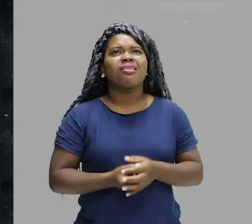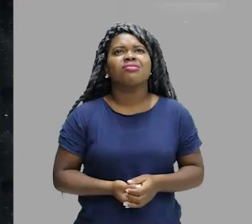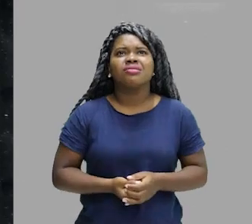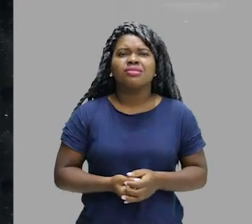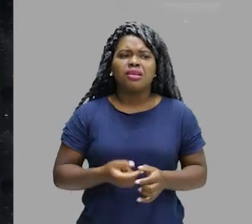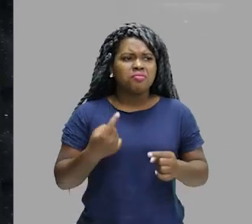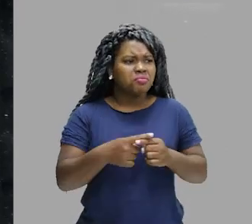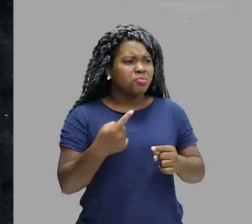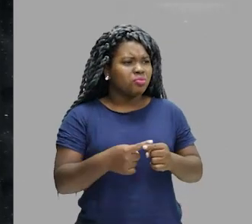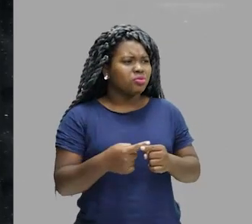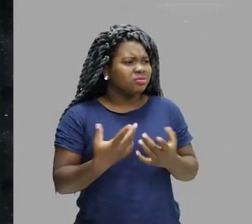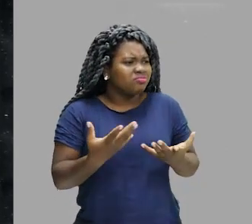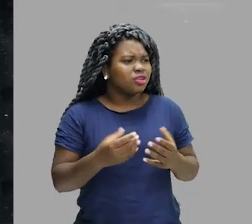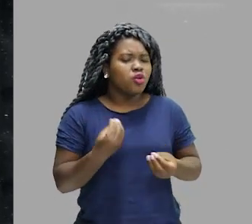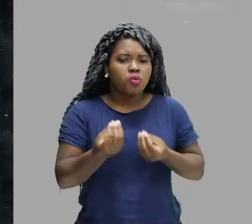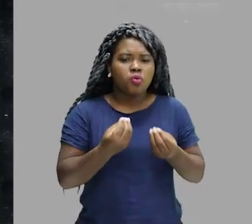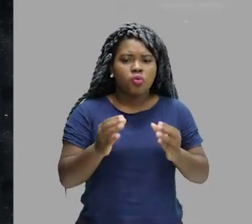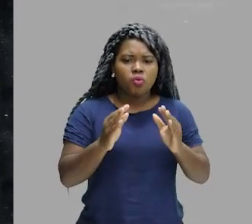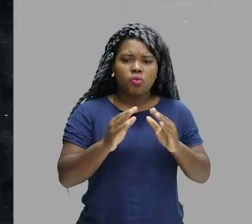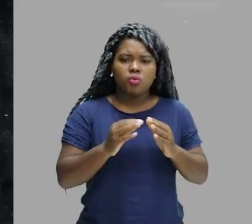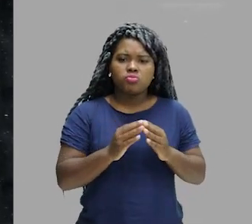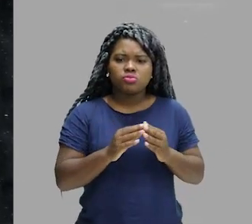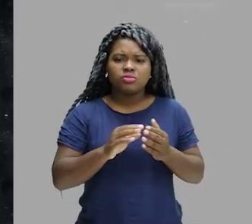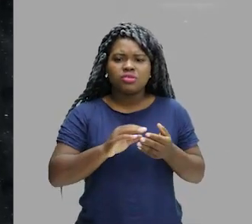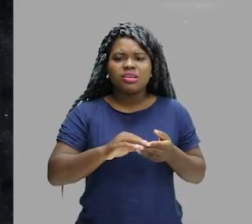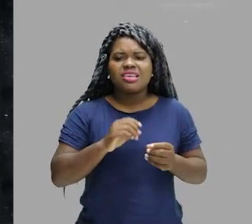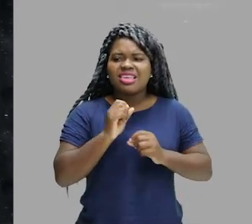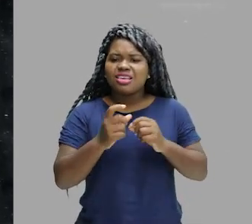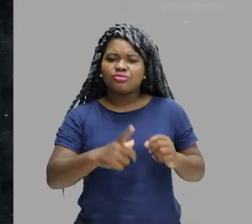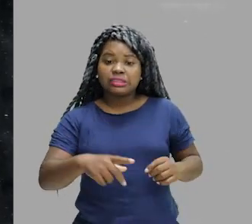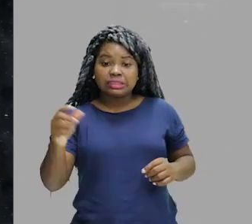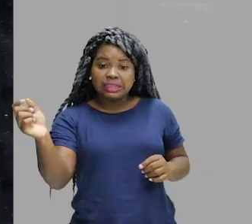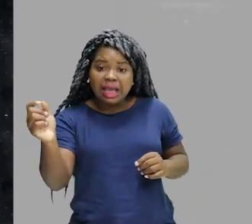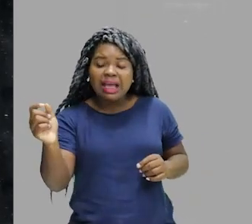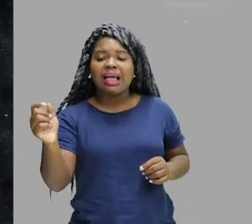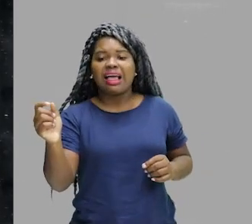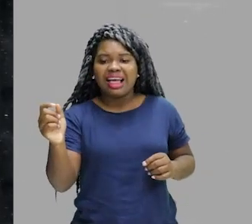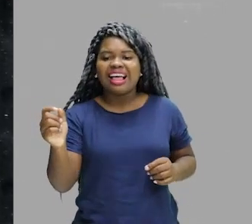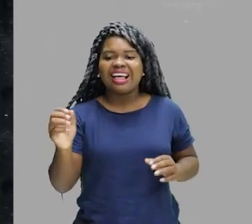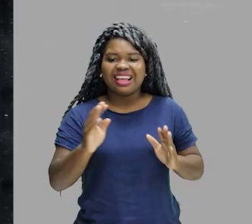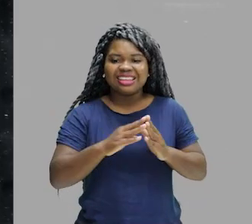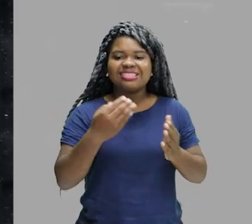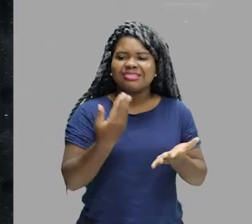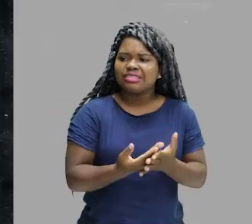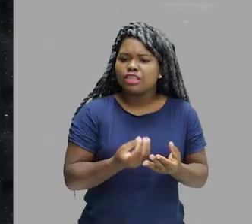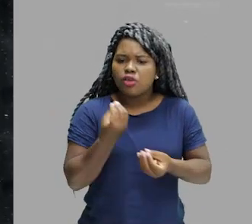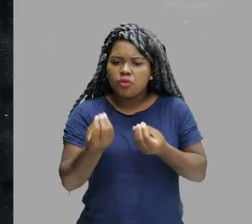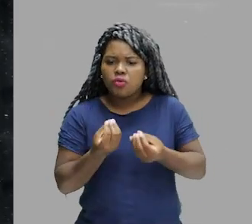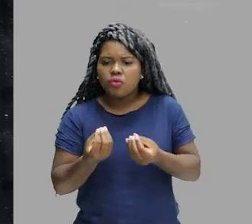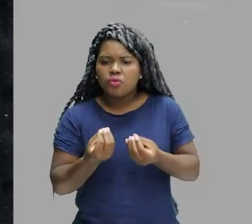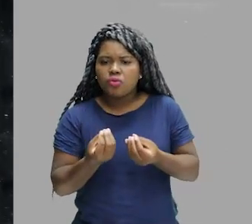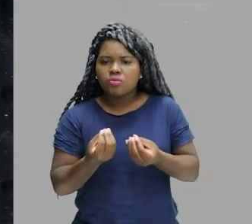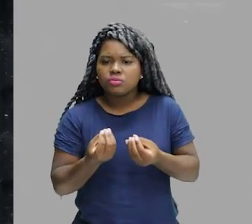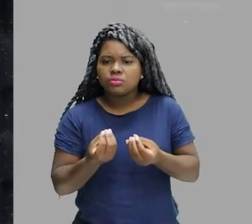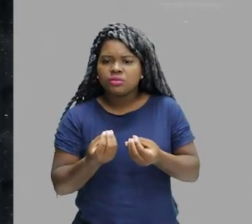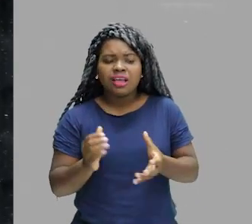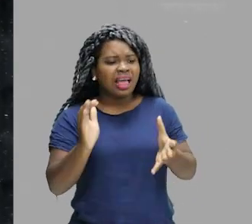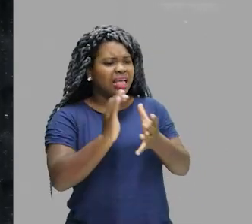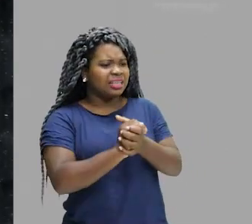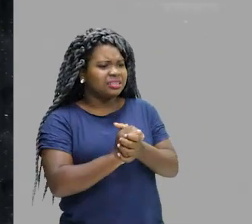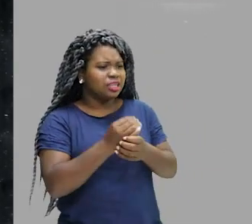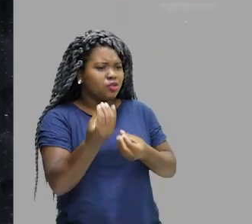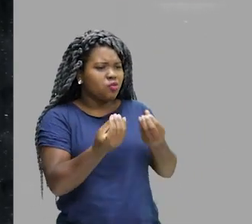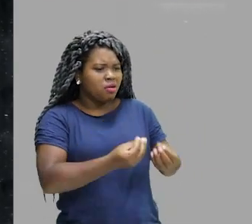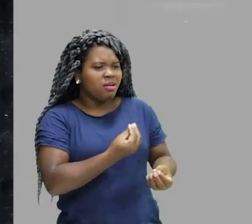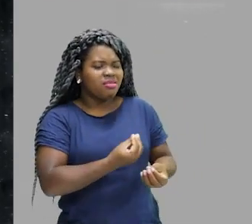saio da escola no ensino médio. A outra crise é depois que eu saio da faculdade. E agora eu casei, como é que eu vou sobreviver? E agora eu tive filho? Pois é, essas crises todas, por